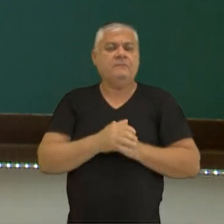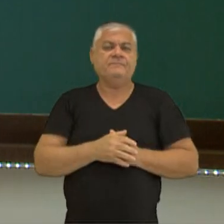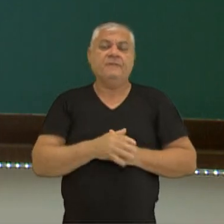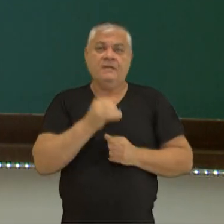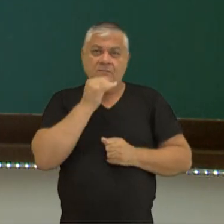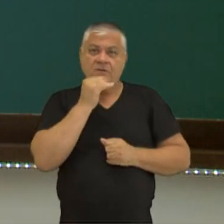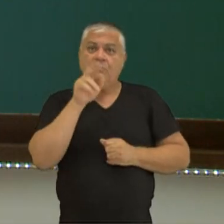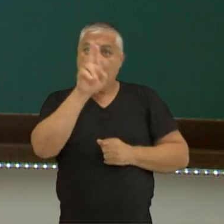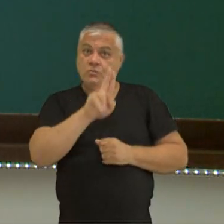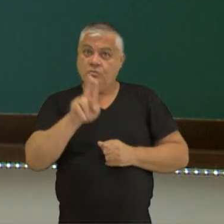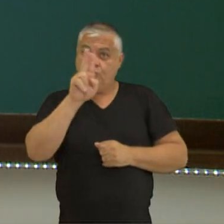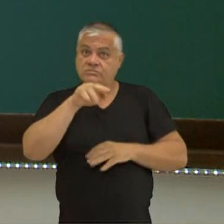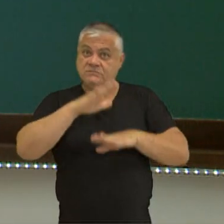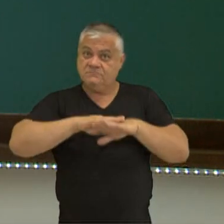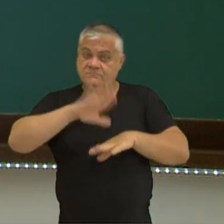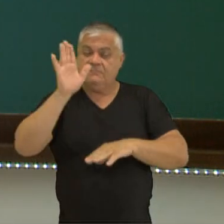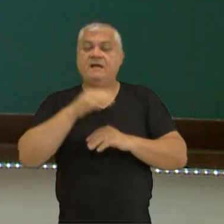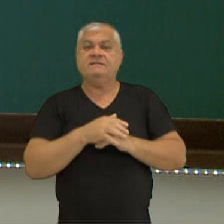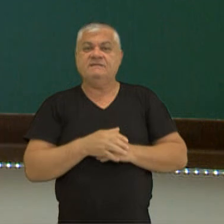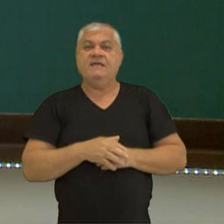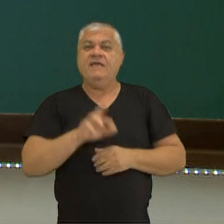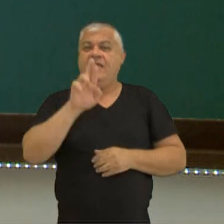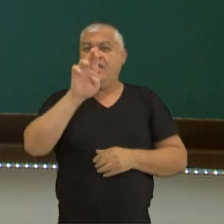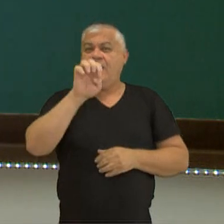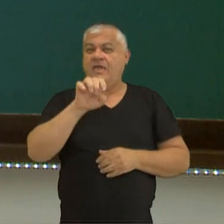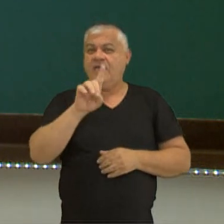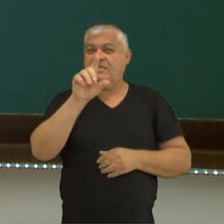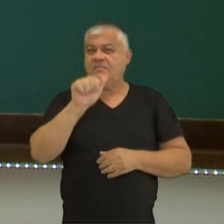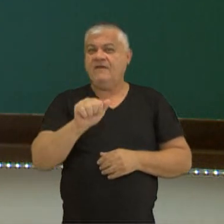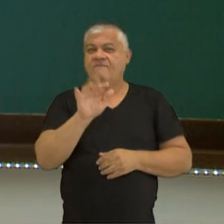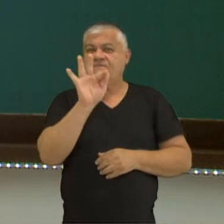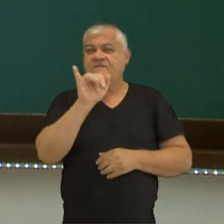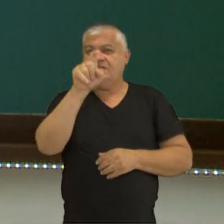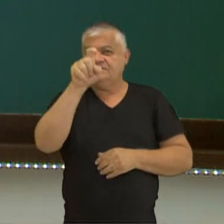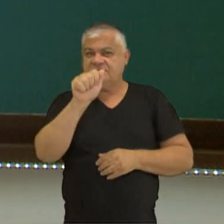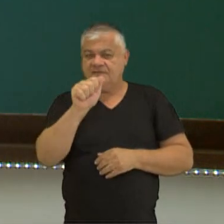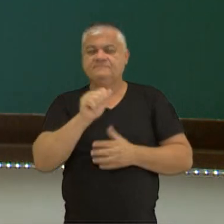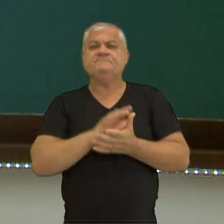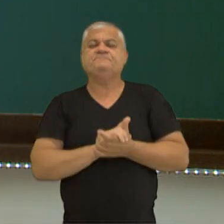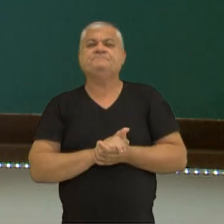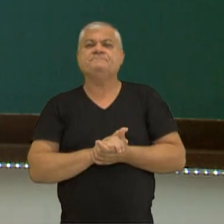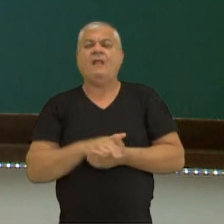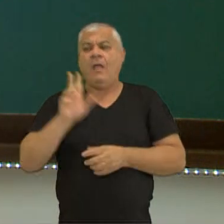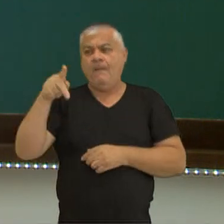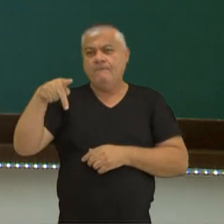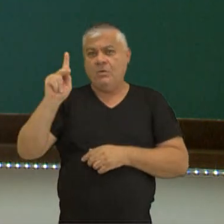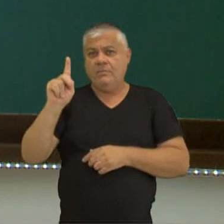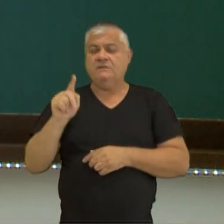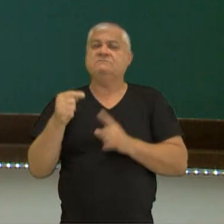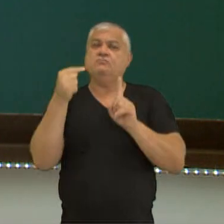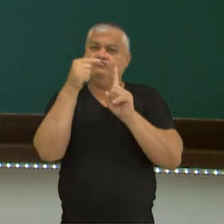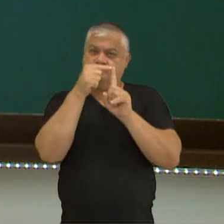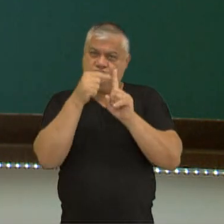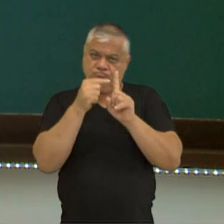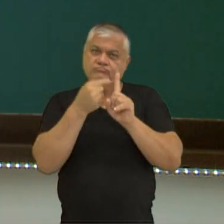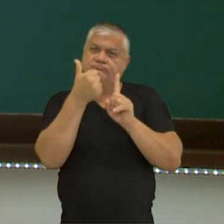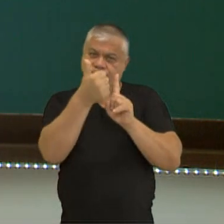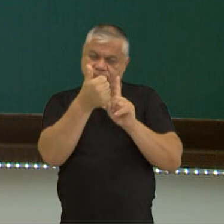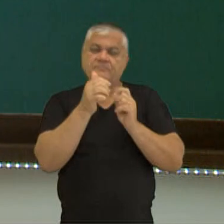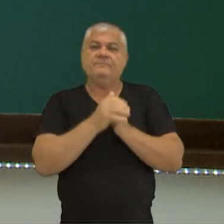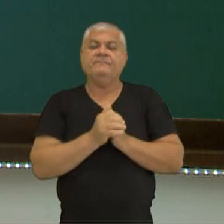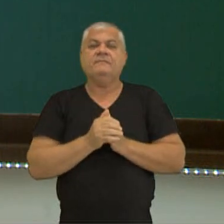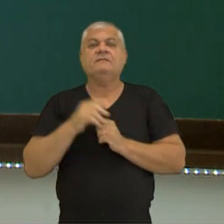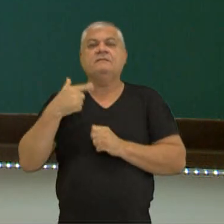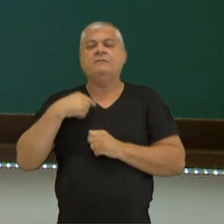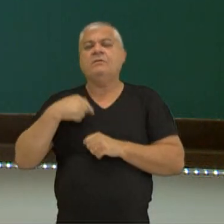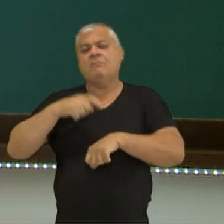muito utilizado é a renda fixa. A gente vai falar de cada um deles. A caderneta de poupança é um tipo de investimento que possui